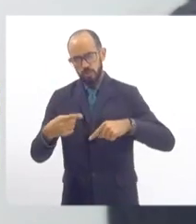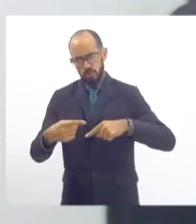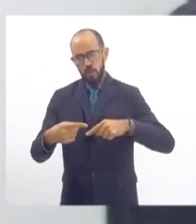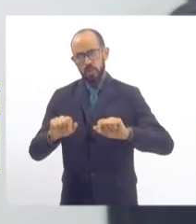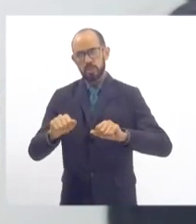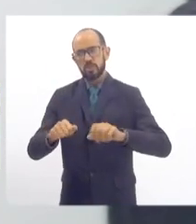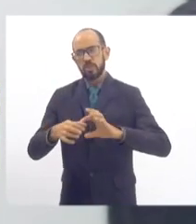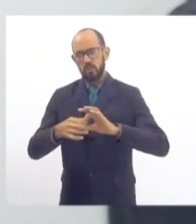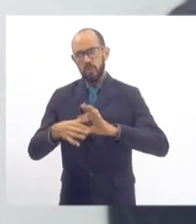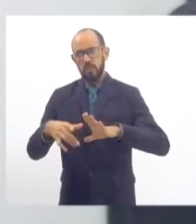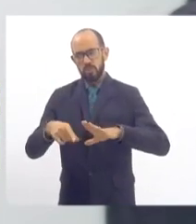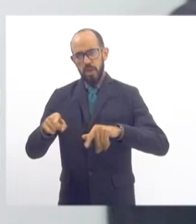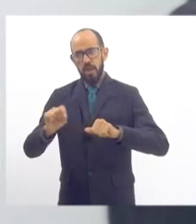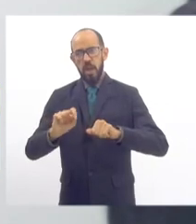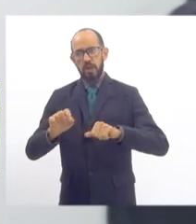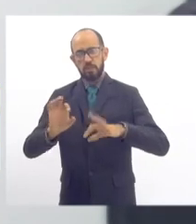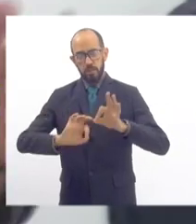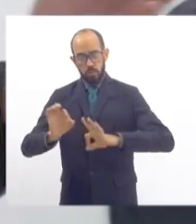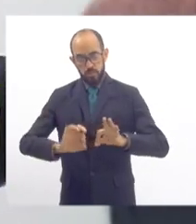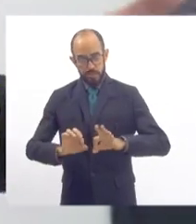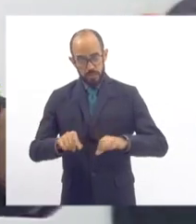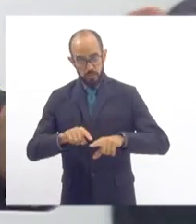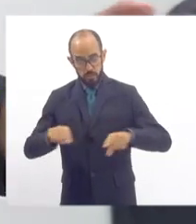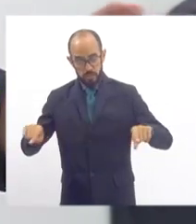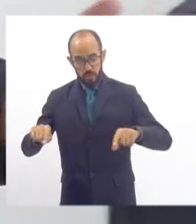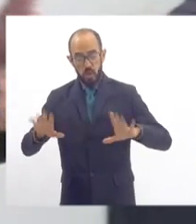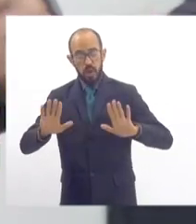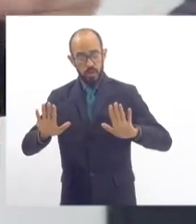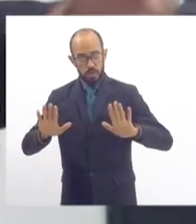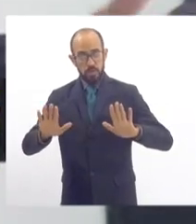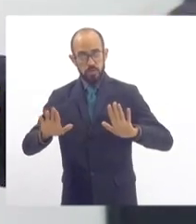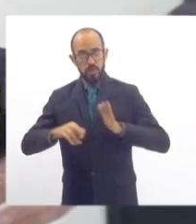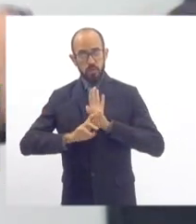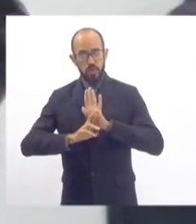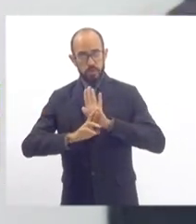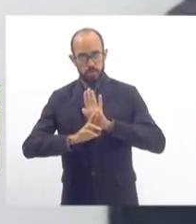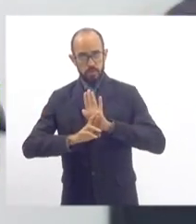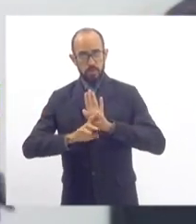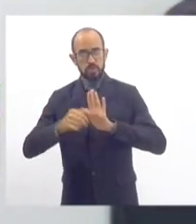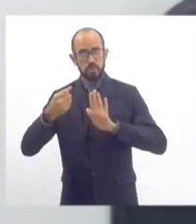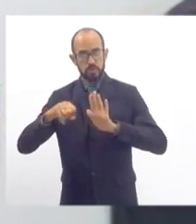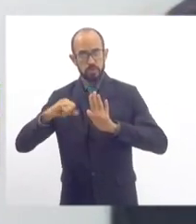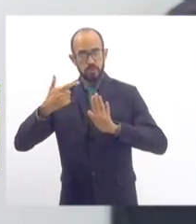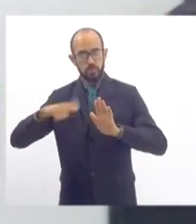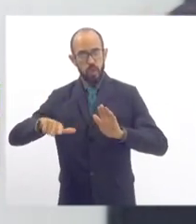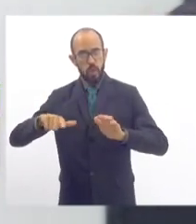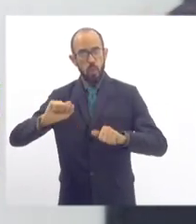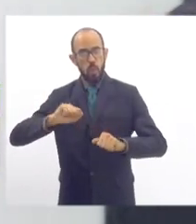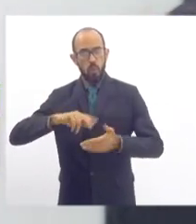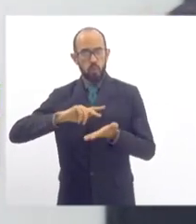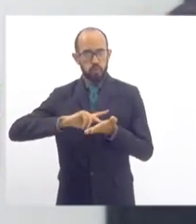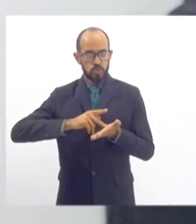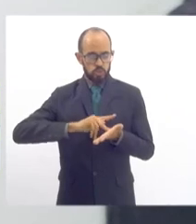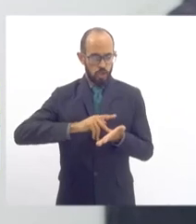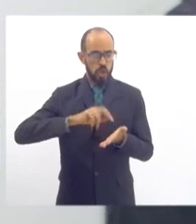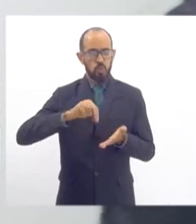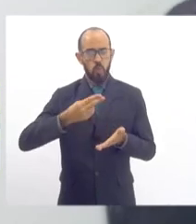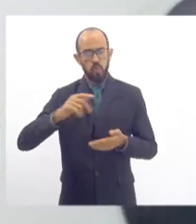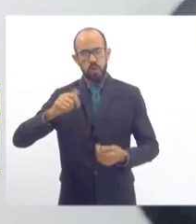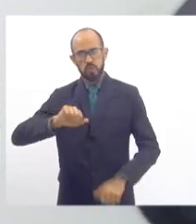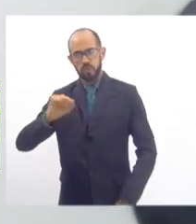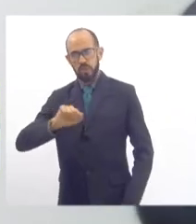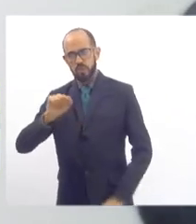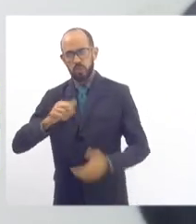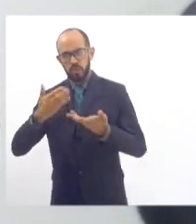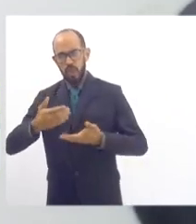pedir que os senhores e senhoras se organizem, além do Pablo, dos que não estão representados, se tiver outra representação sindical, outra associação,